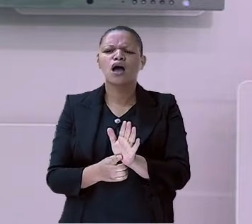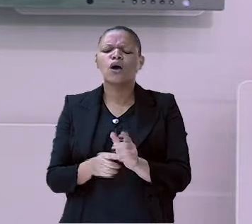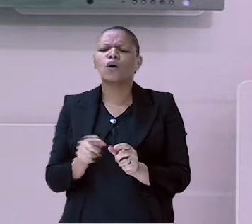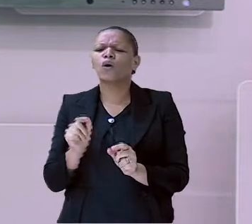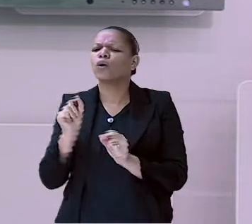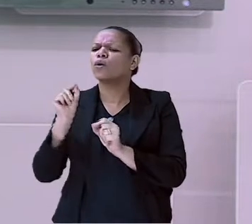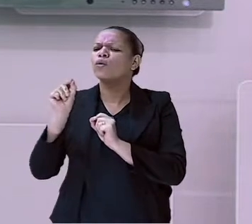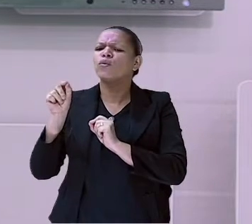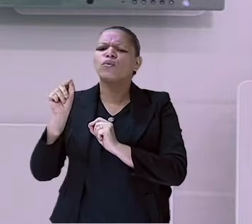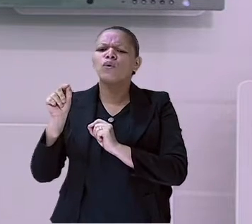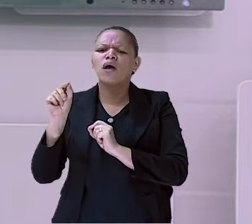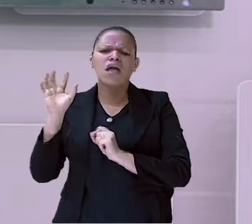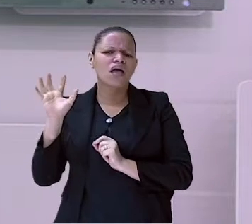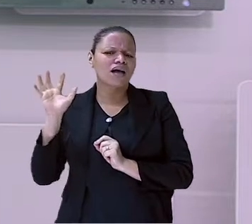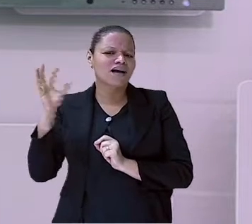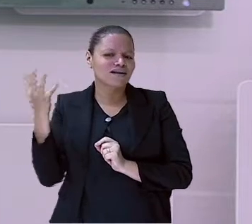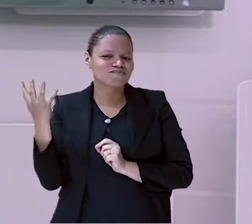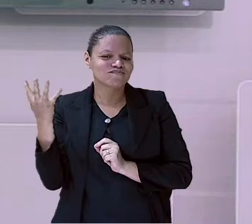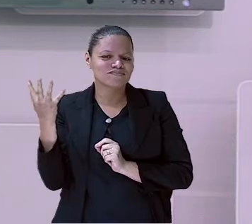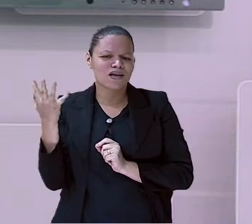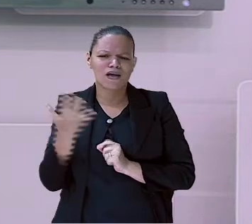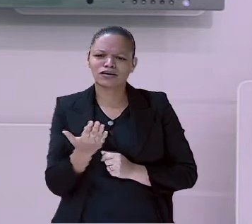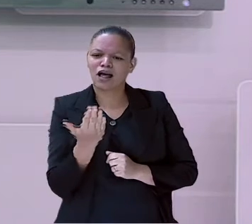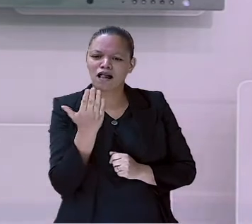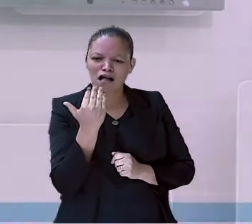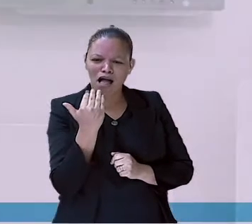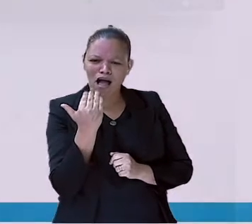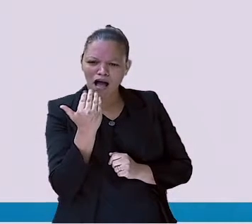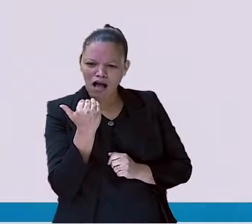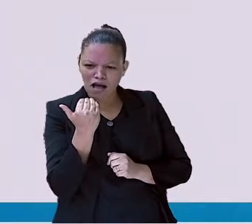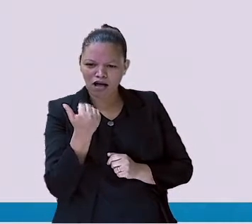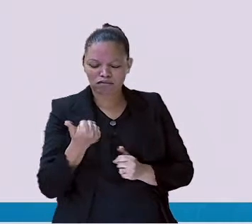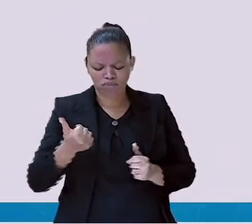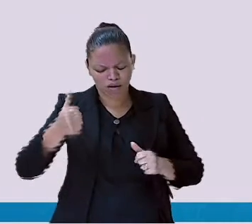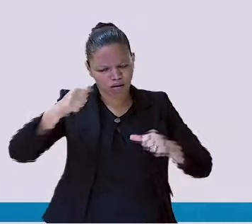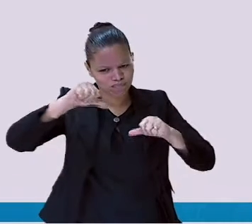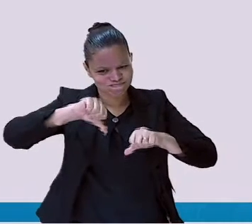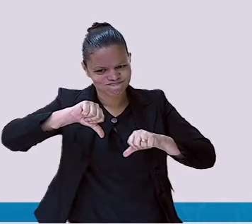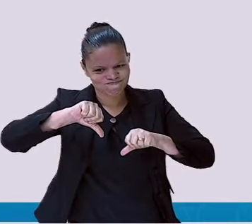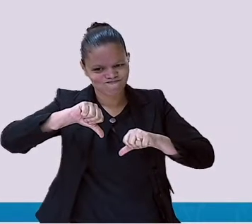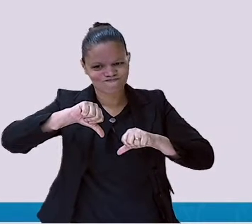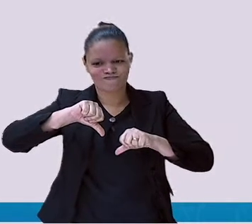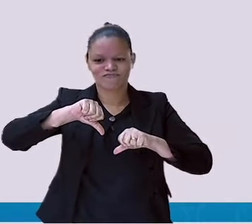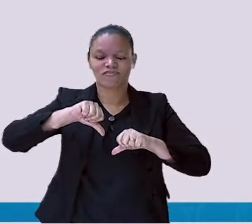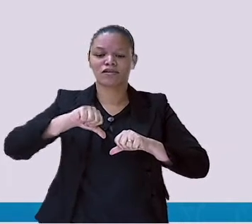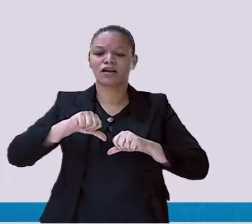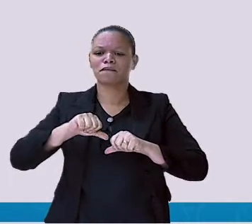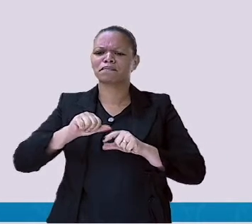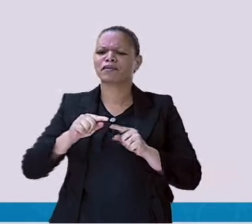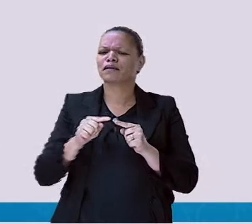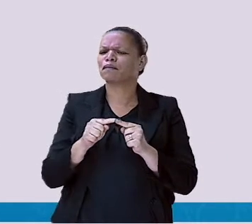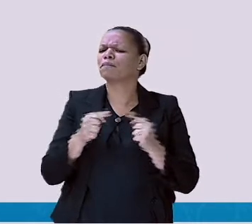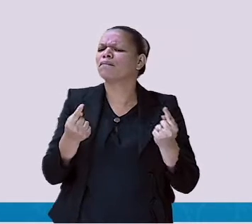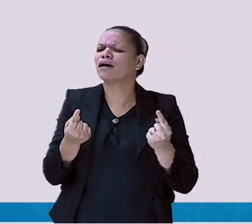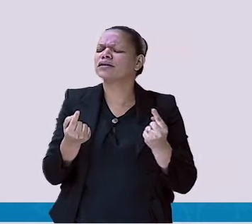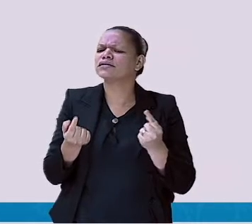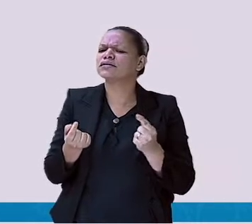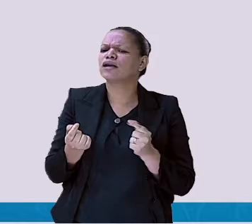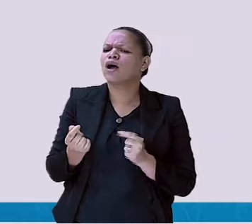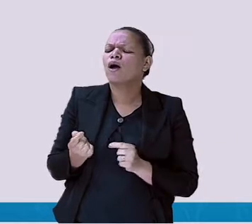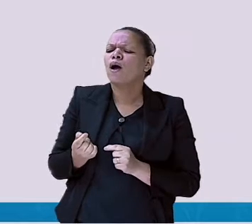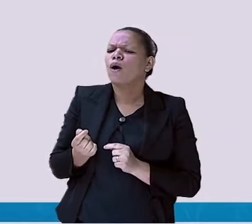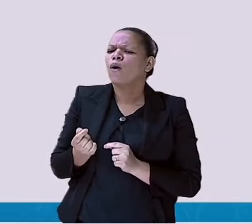Então eu gostaria de estar relembrando aqui com vocês o que seria uma alimentação essencial,